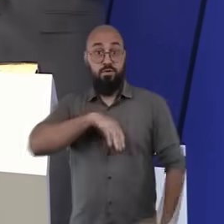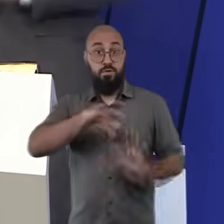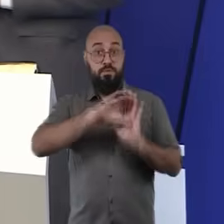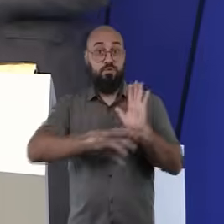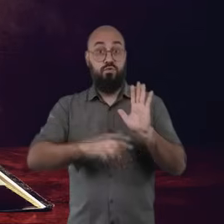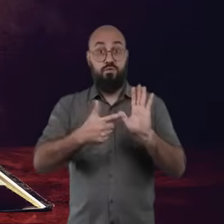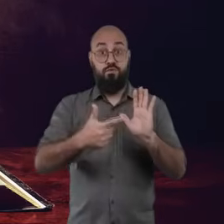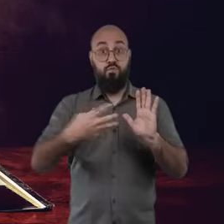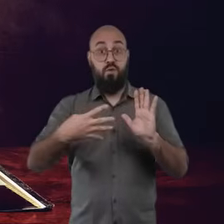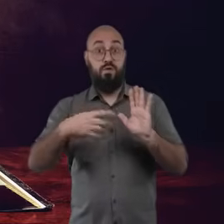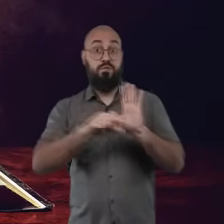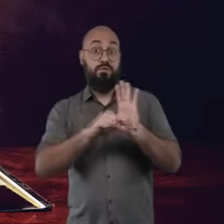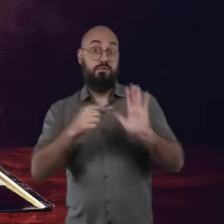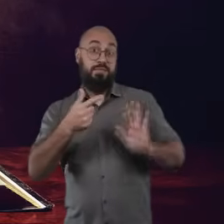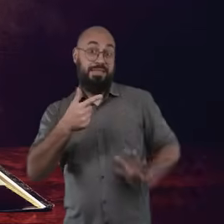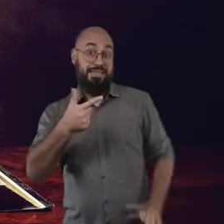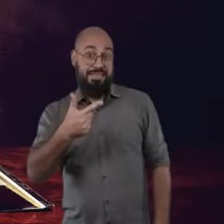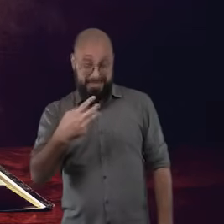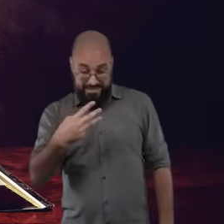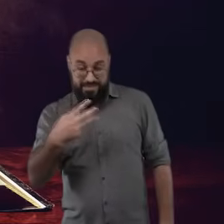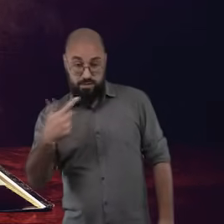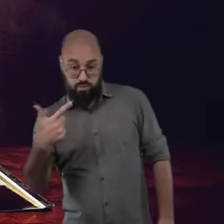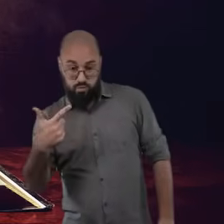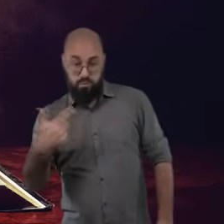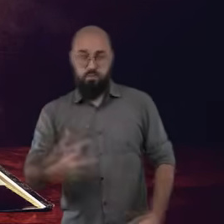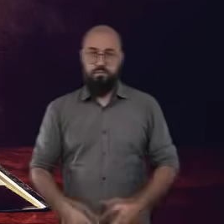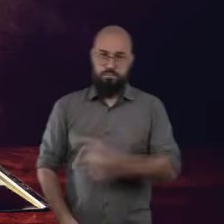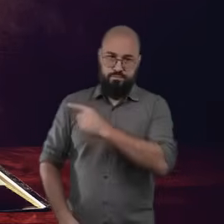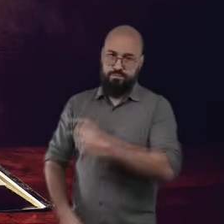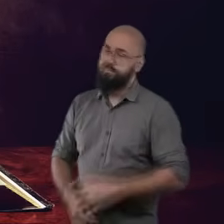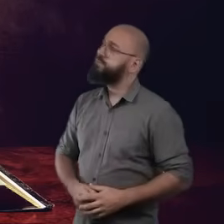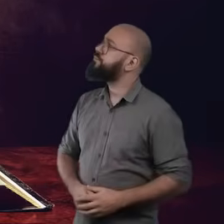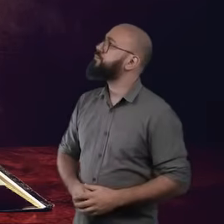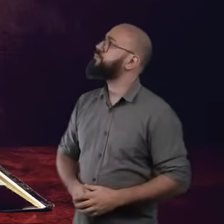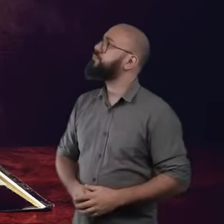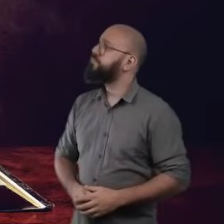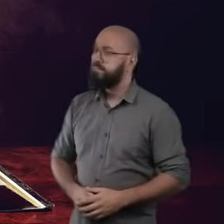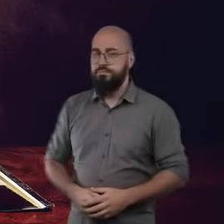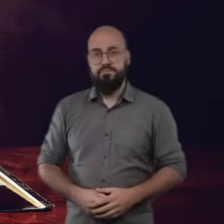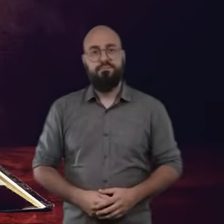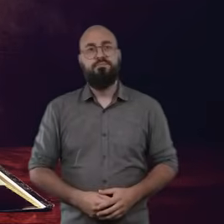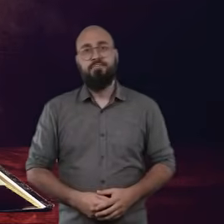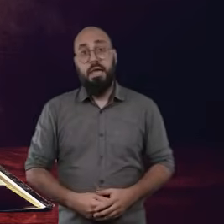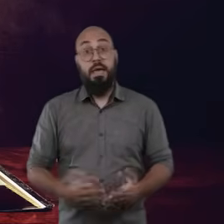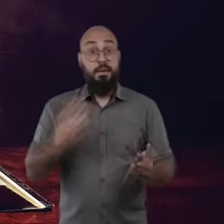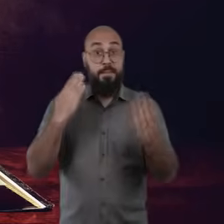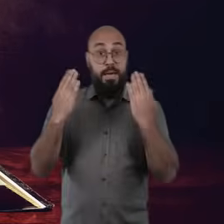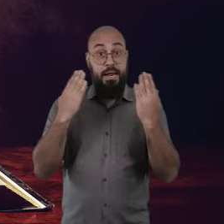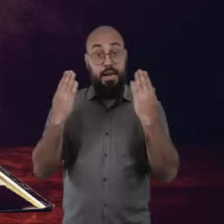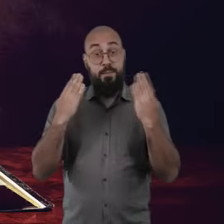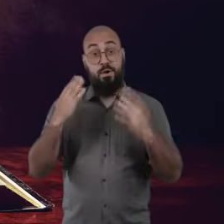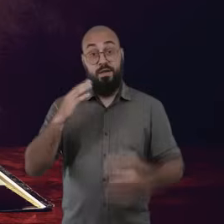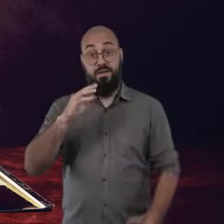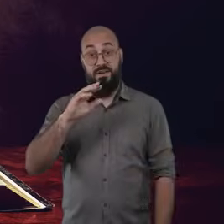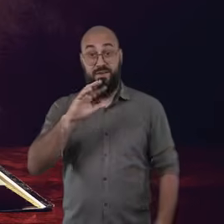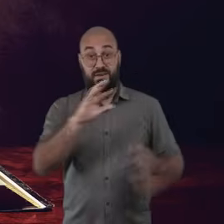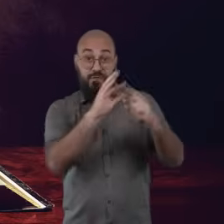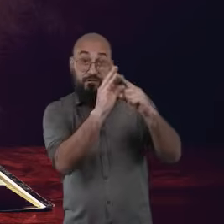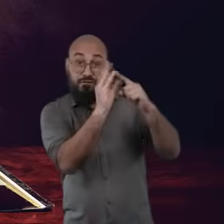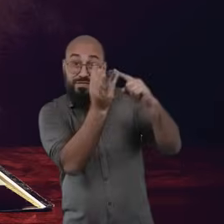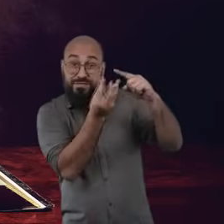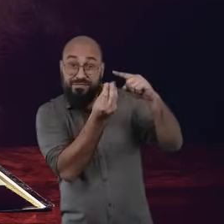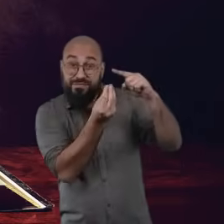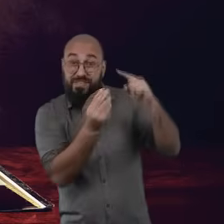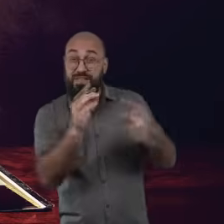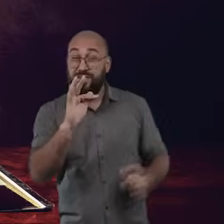Jesus dizendo assim, olha, aprendam a parábola da figueira. Quando já os seus ramos se renovam e as